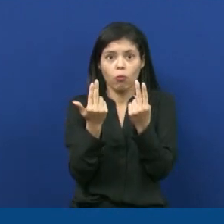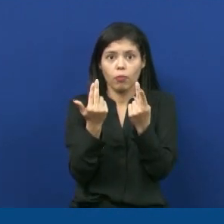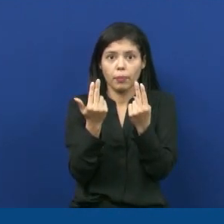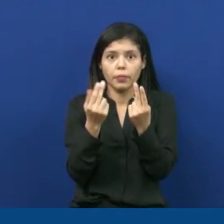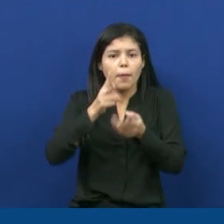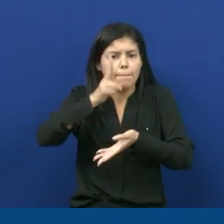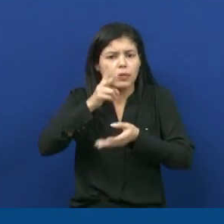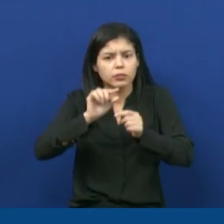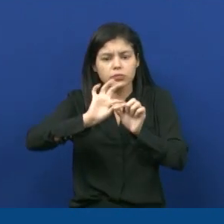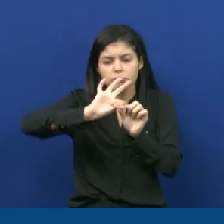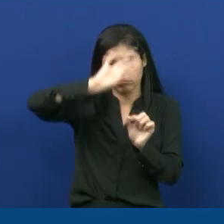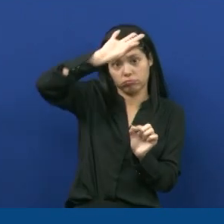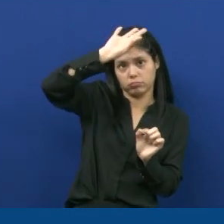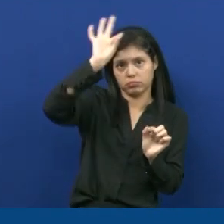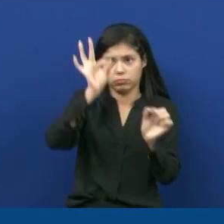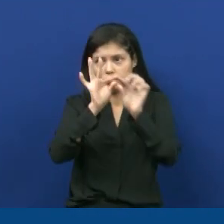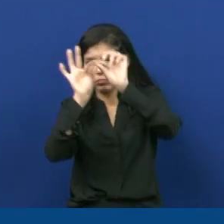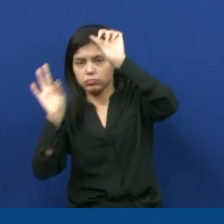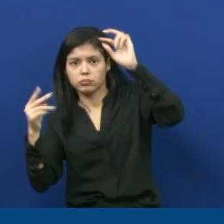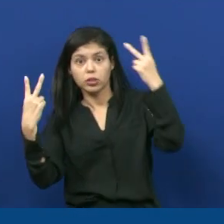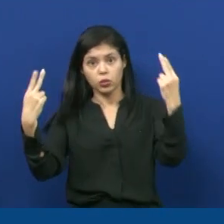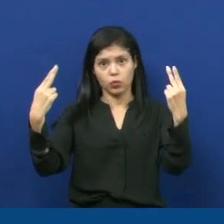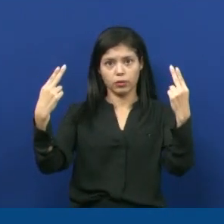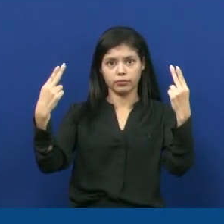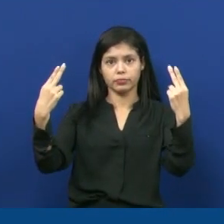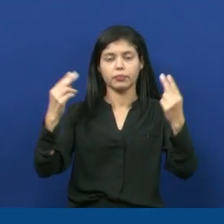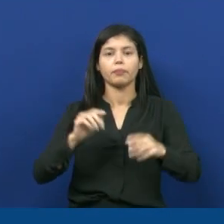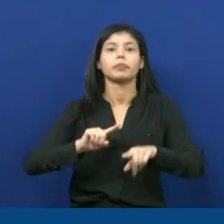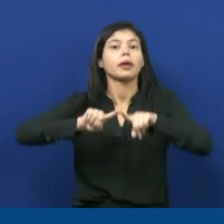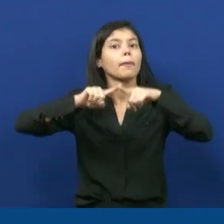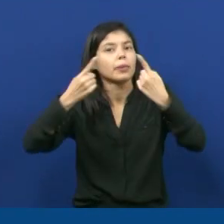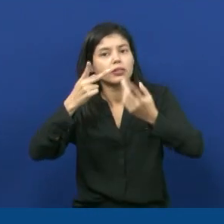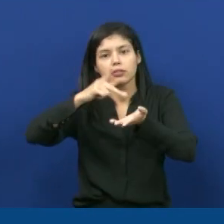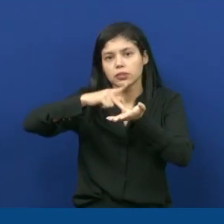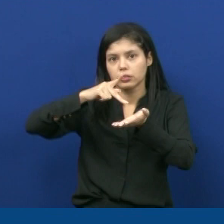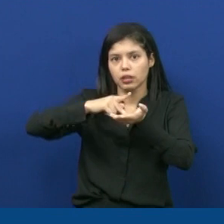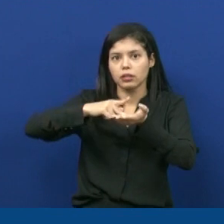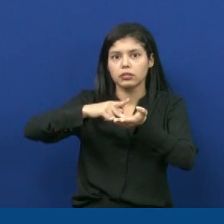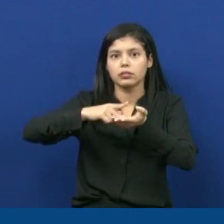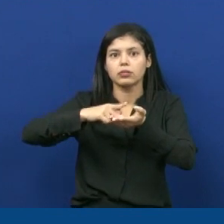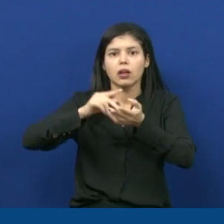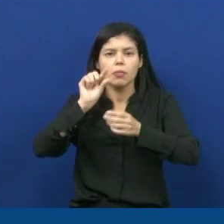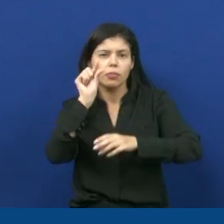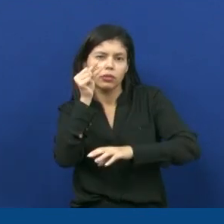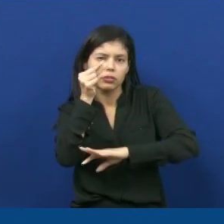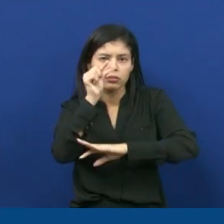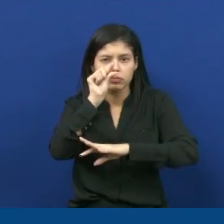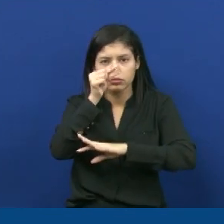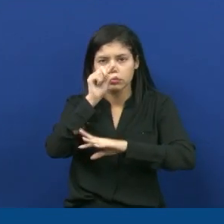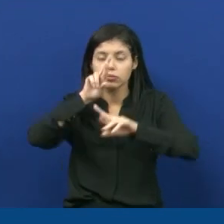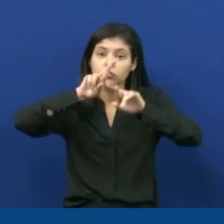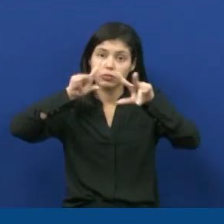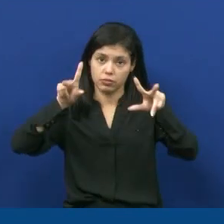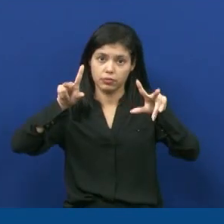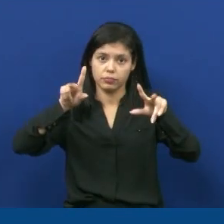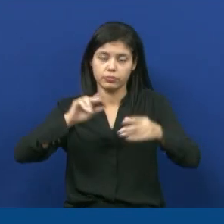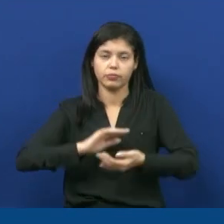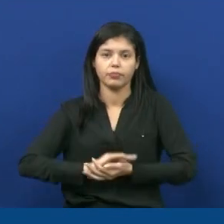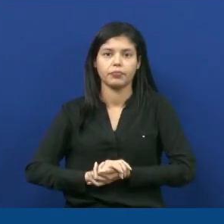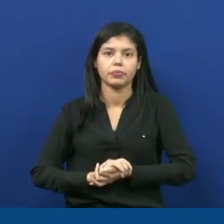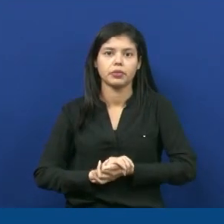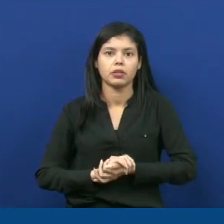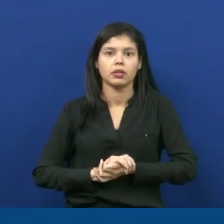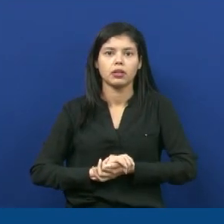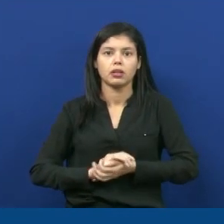do mesmo tamanho, tanto o esquerdo quanto o direito. Mas, na verdade, eles são um pouquinho diferentes.